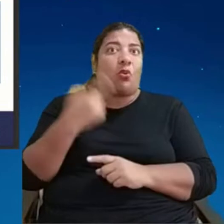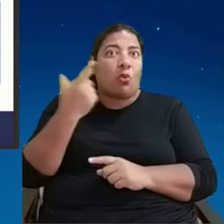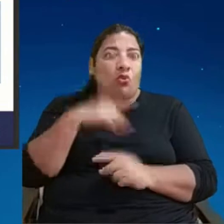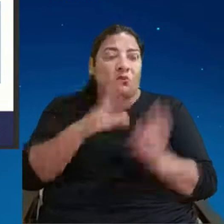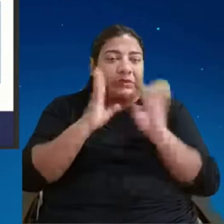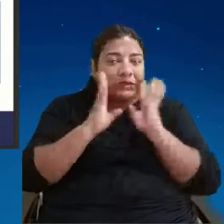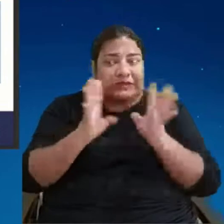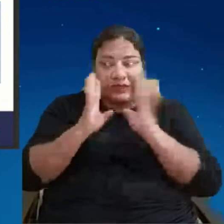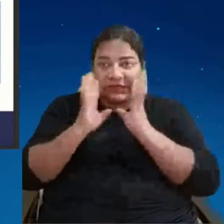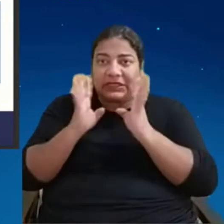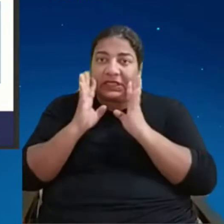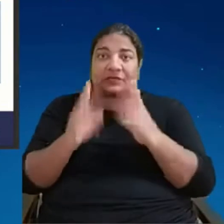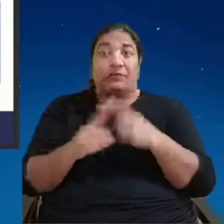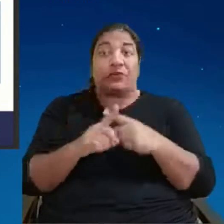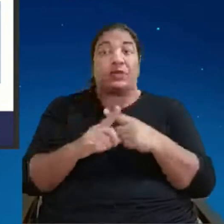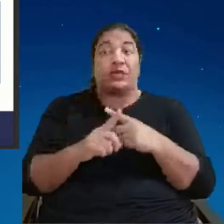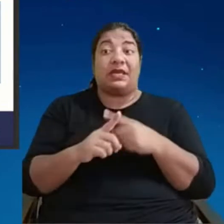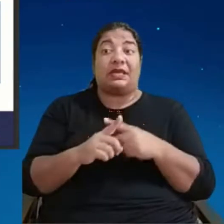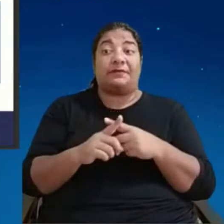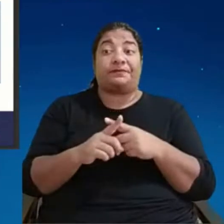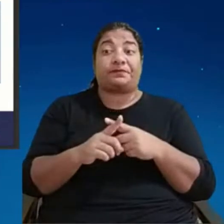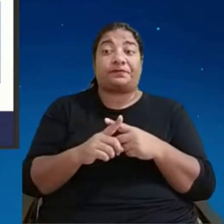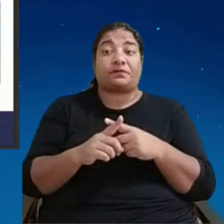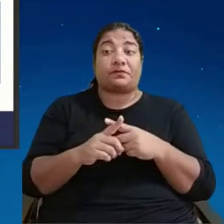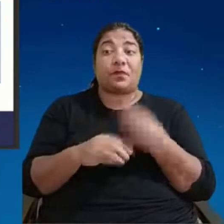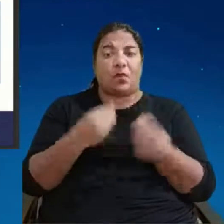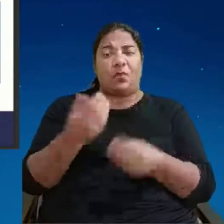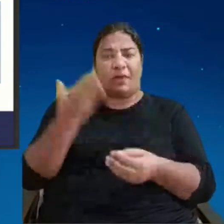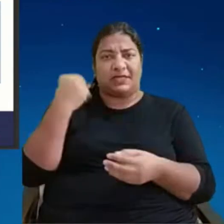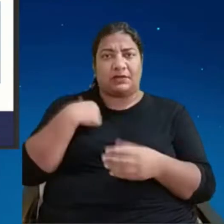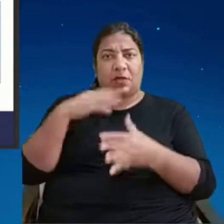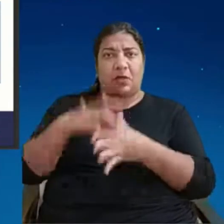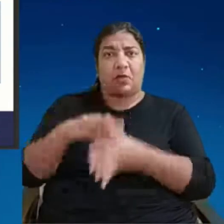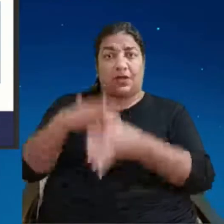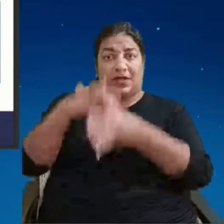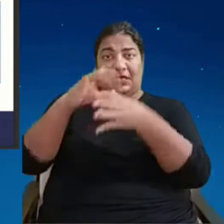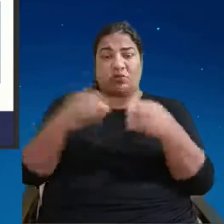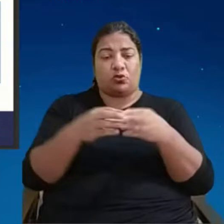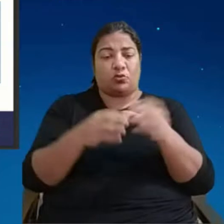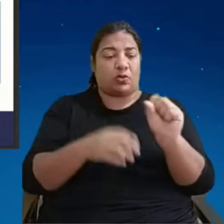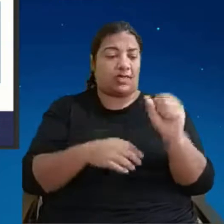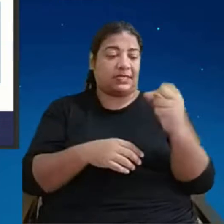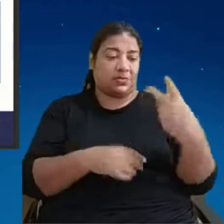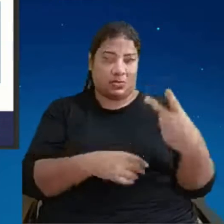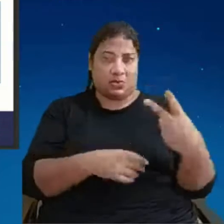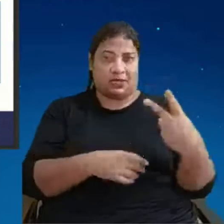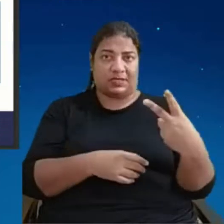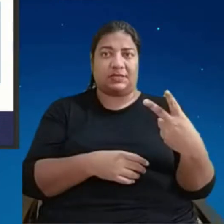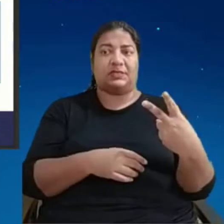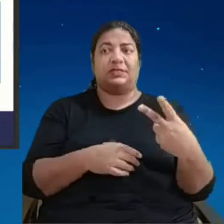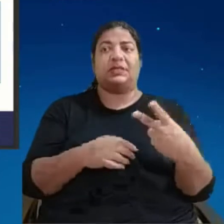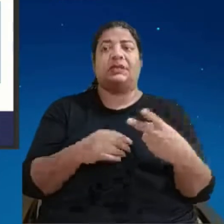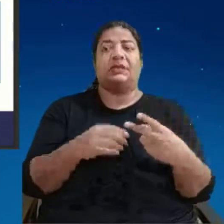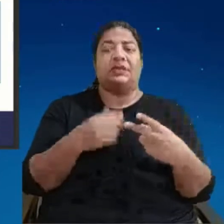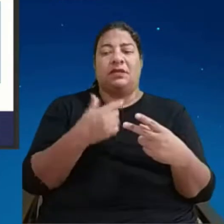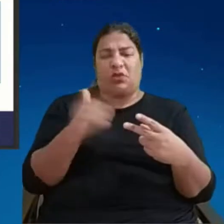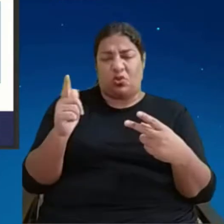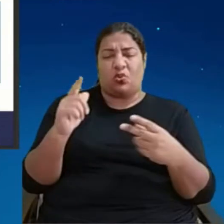na época eu era head do grupo S2, no Cantão, na Header e na Bisa, na época, eu